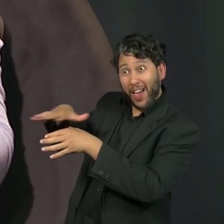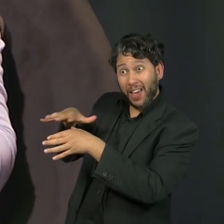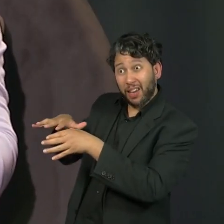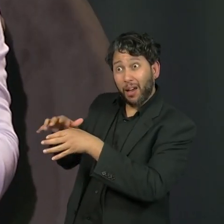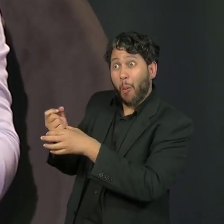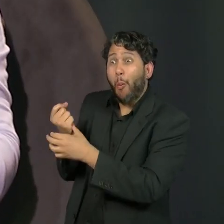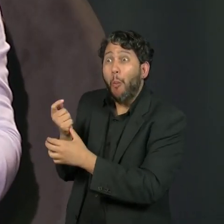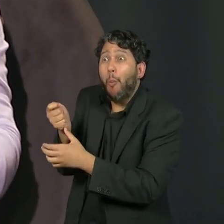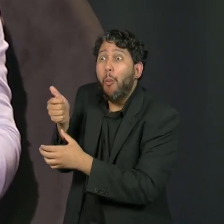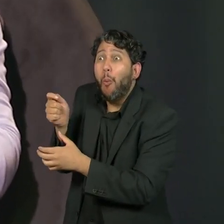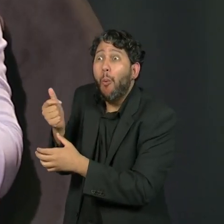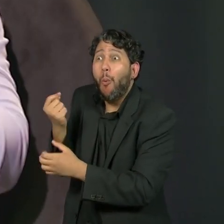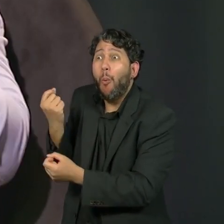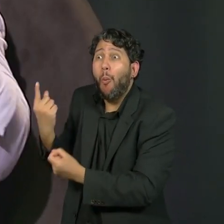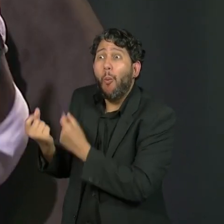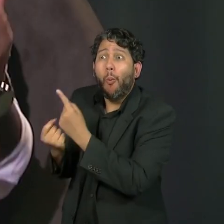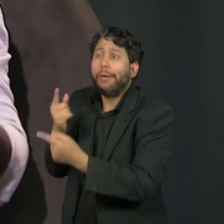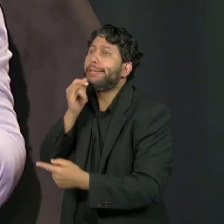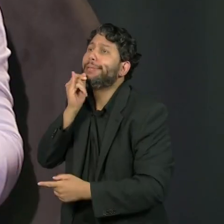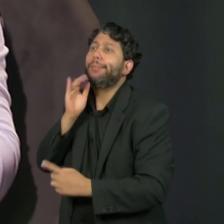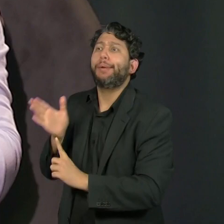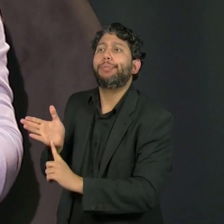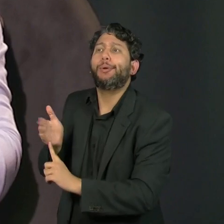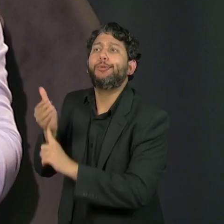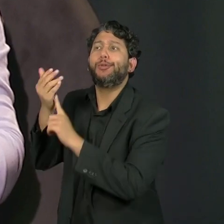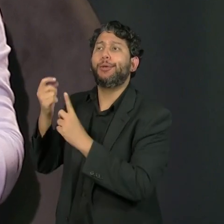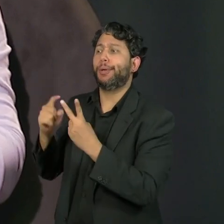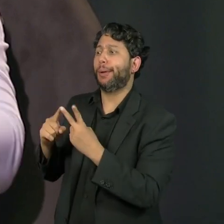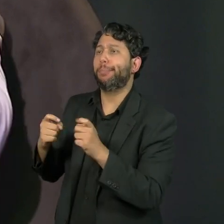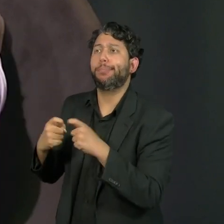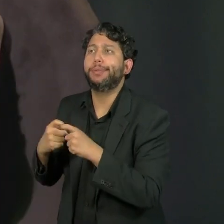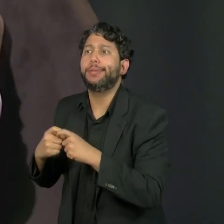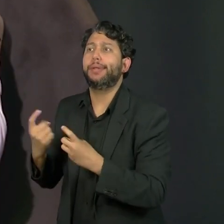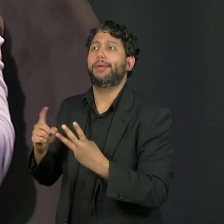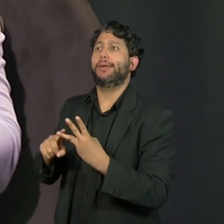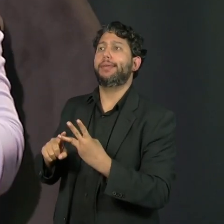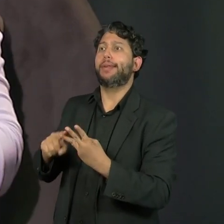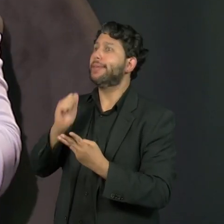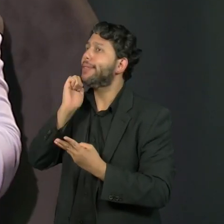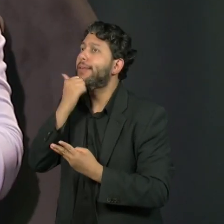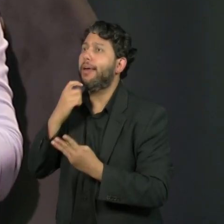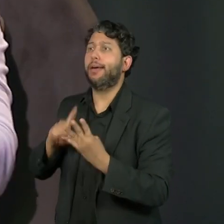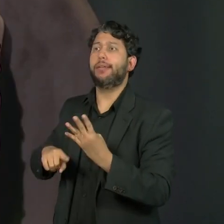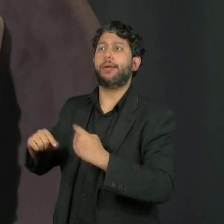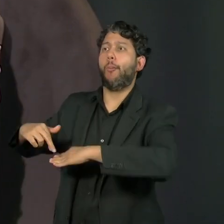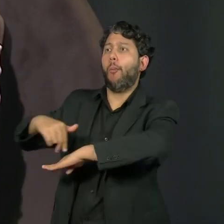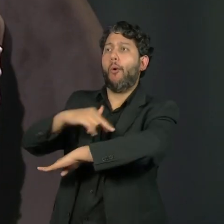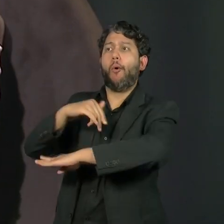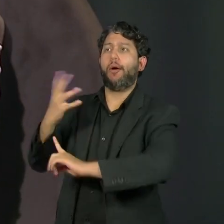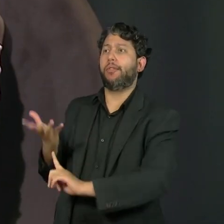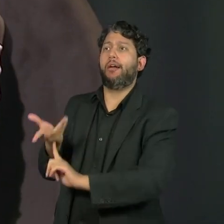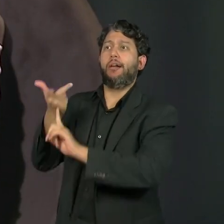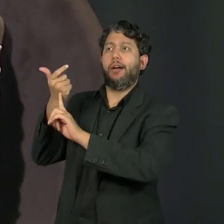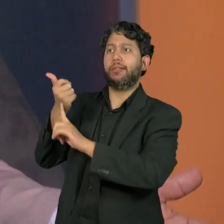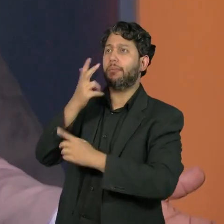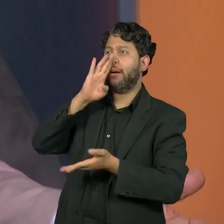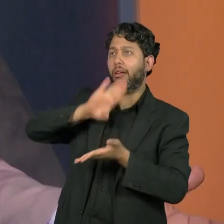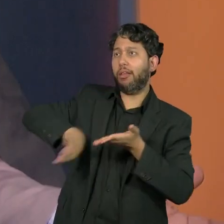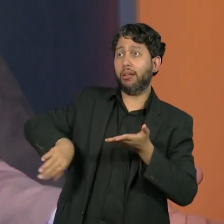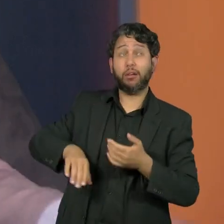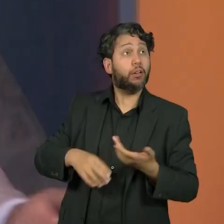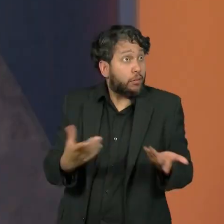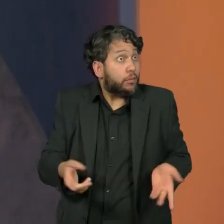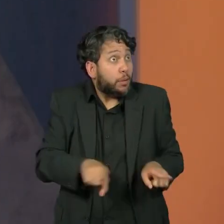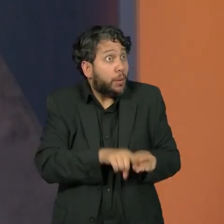comum colocados. Tecnologia, medicina, ciência, moda, arte, né? Então, e até dos milionários negros.